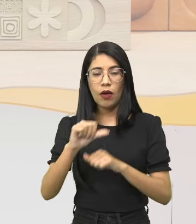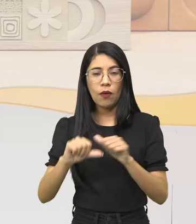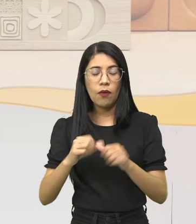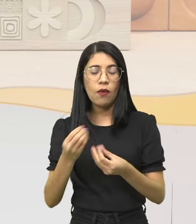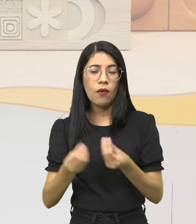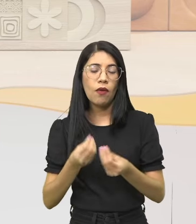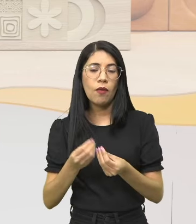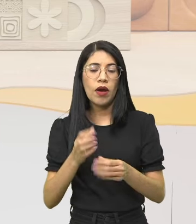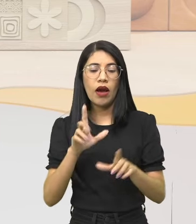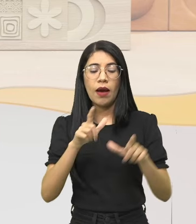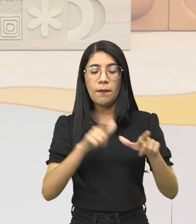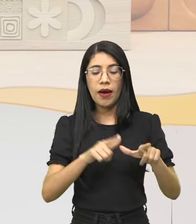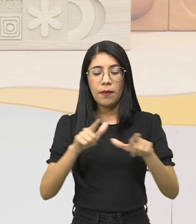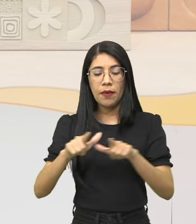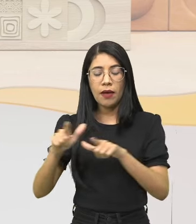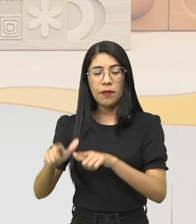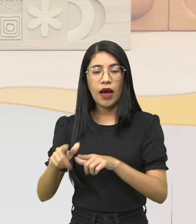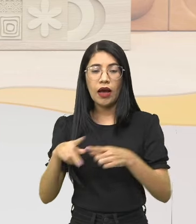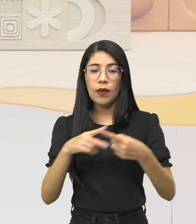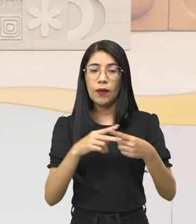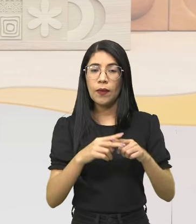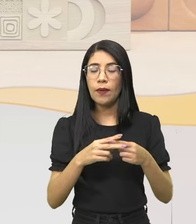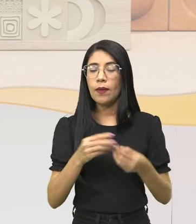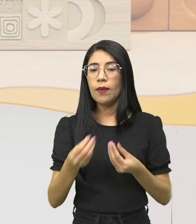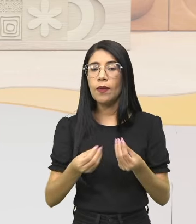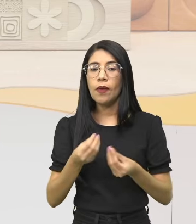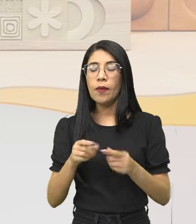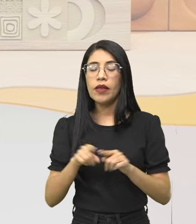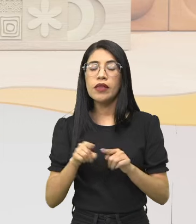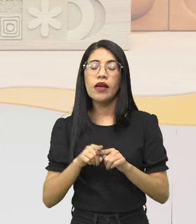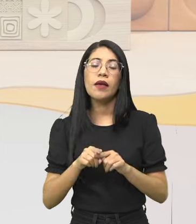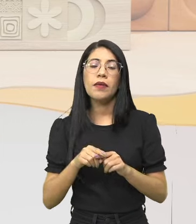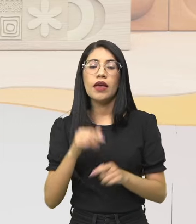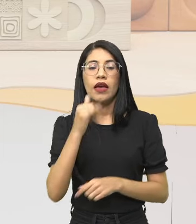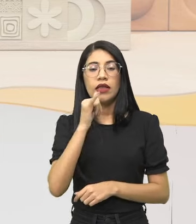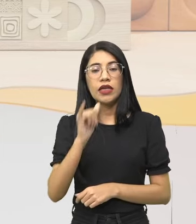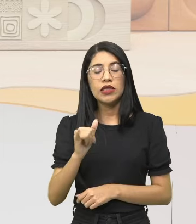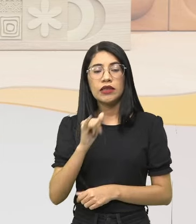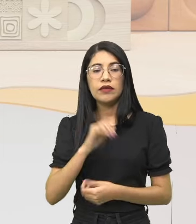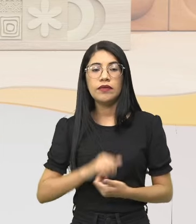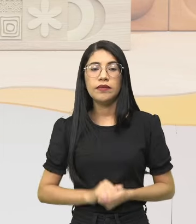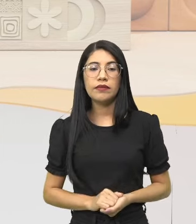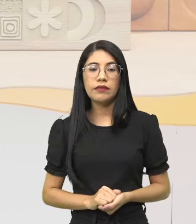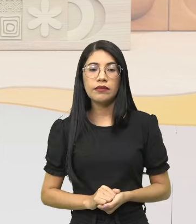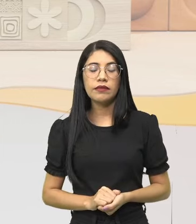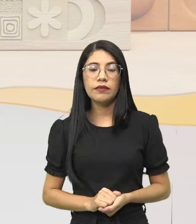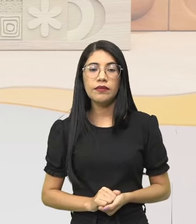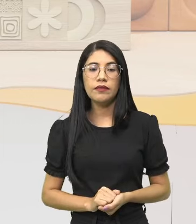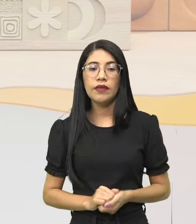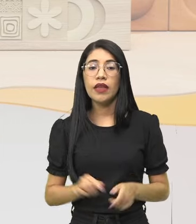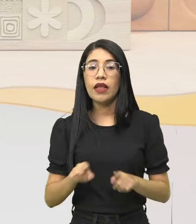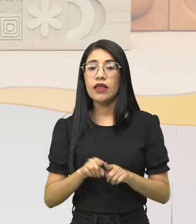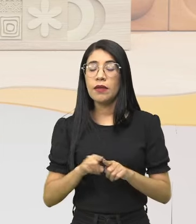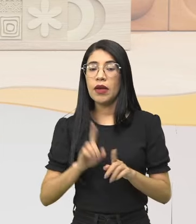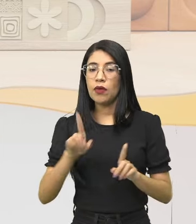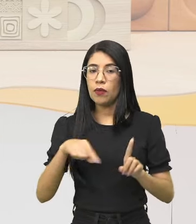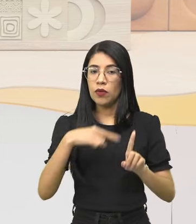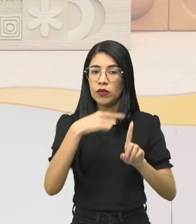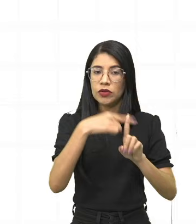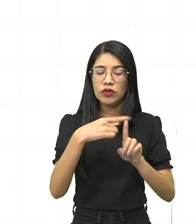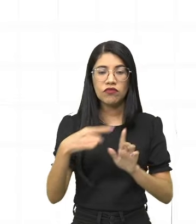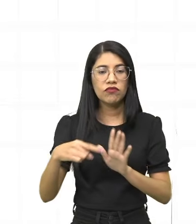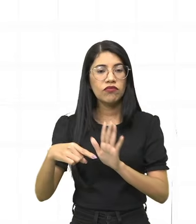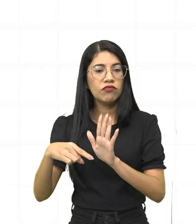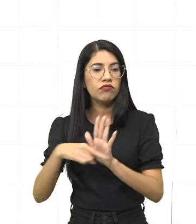instalação dessas placas, a geração de energia elétrica. Temos também as vantagens e as